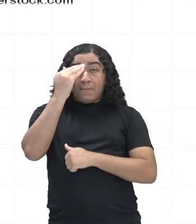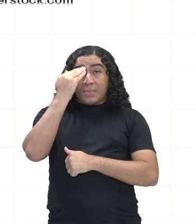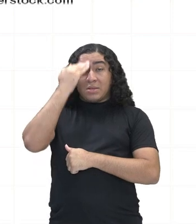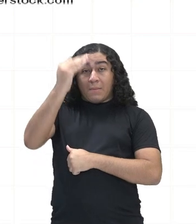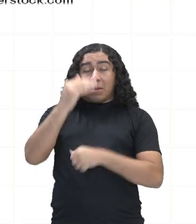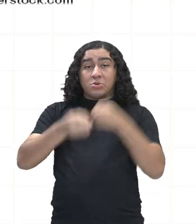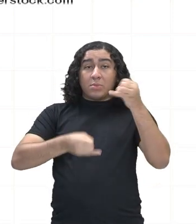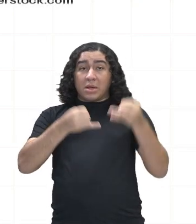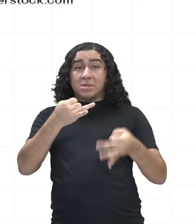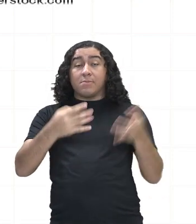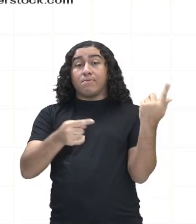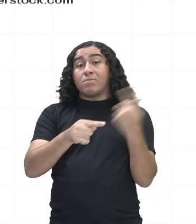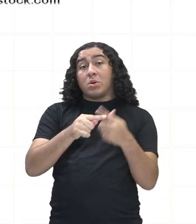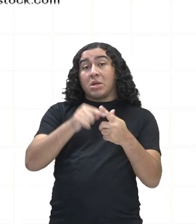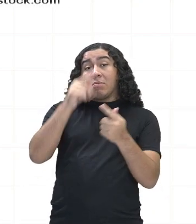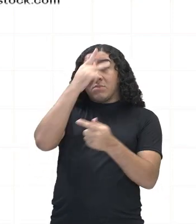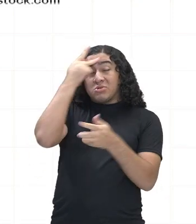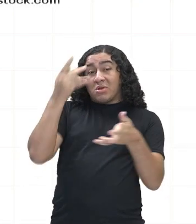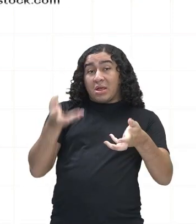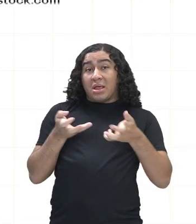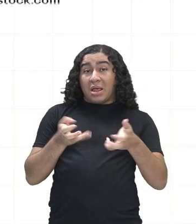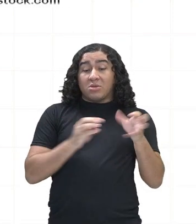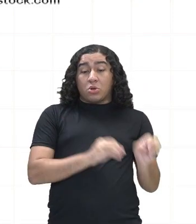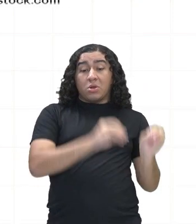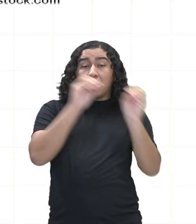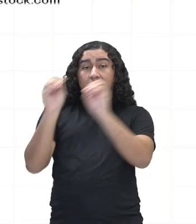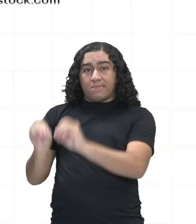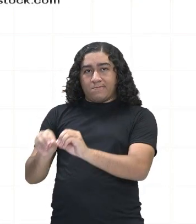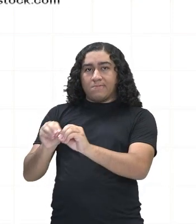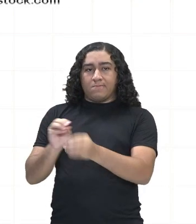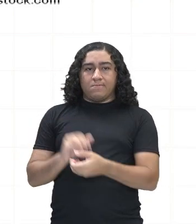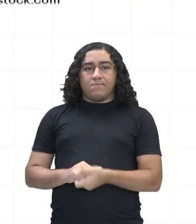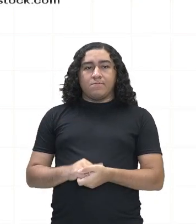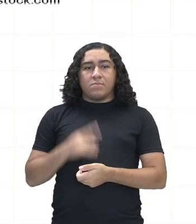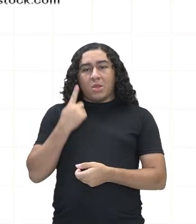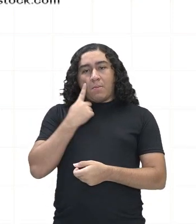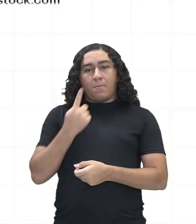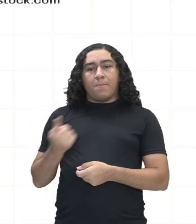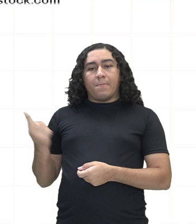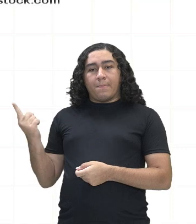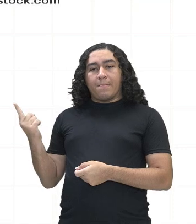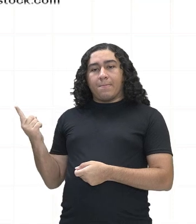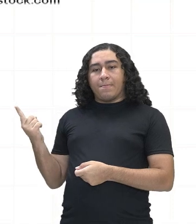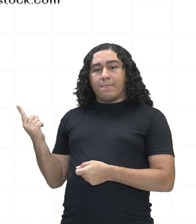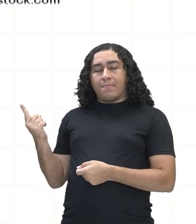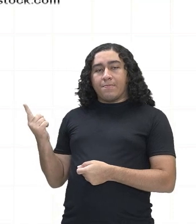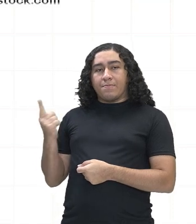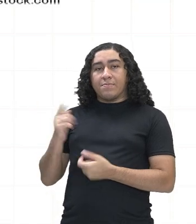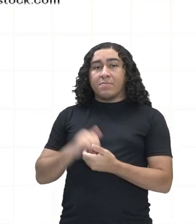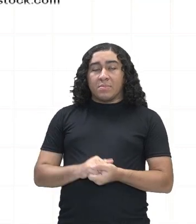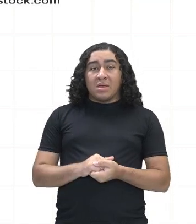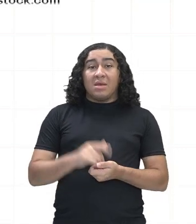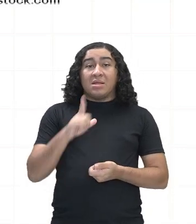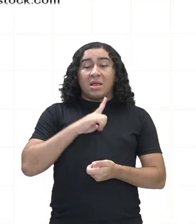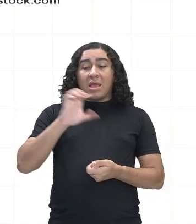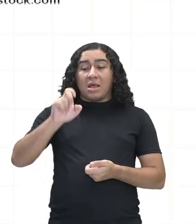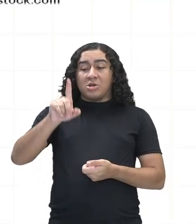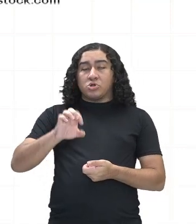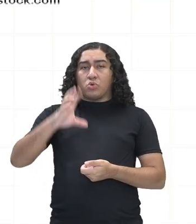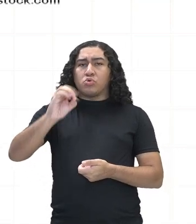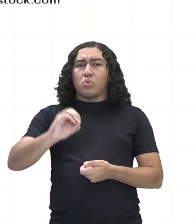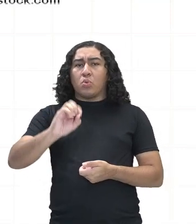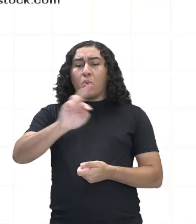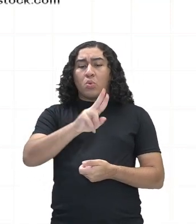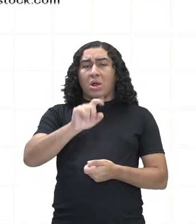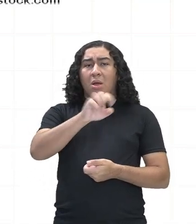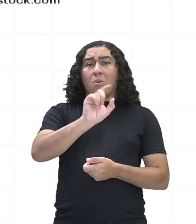as pessoas migrarem de um lugar para outro, né? Como a gente está aí nessa próxima tela. O chamado êxodo rural, o que vai ser? Quando